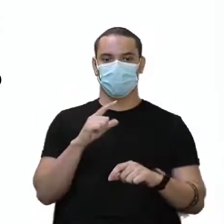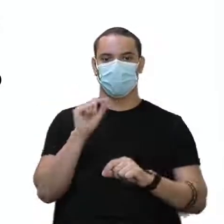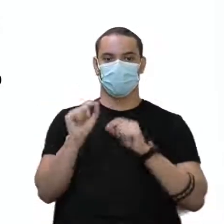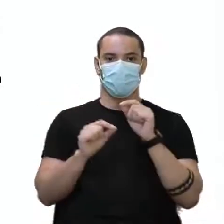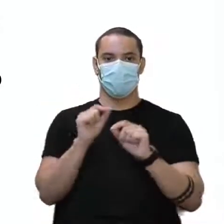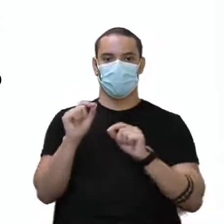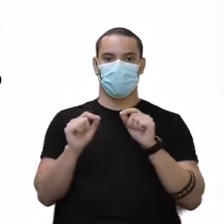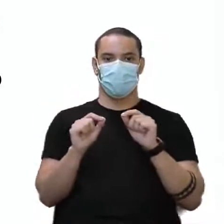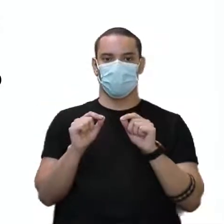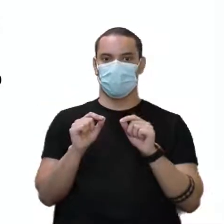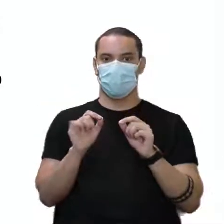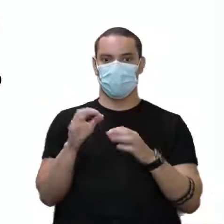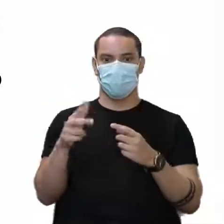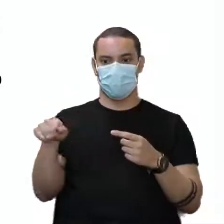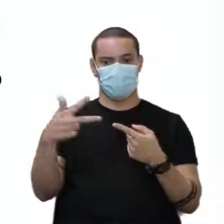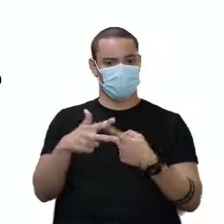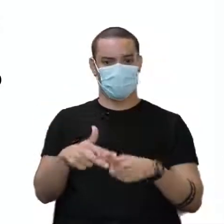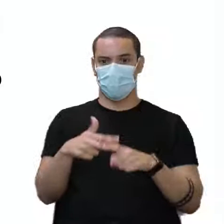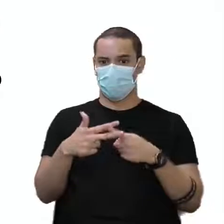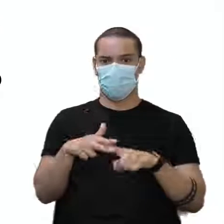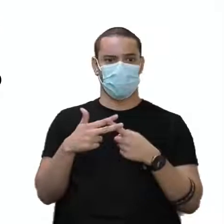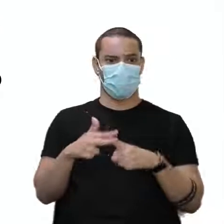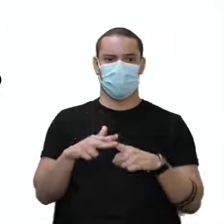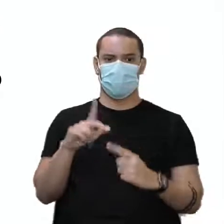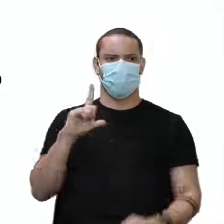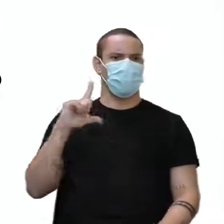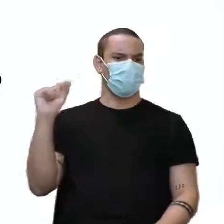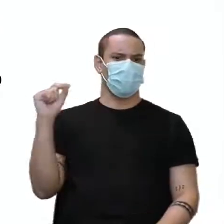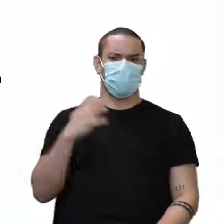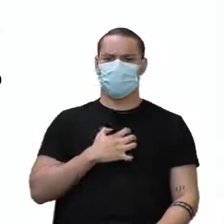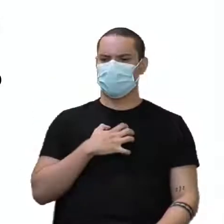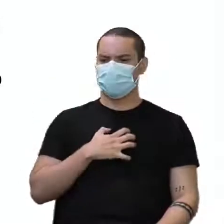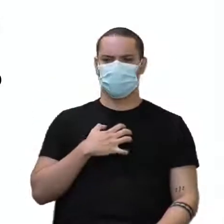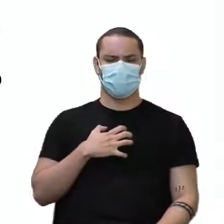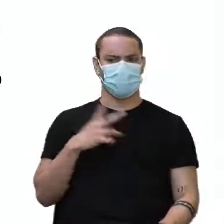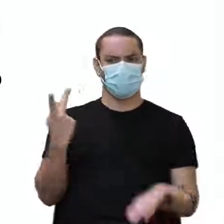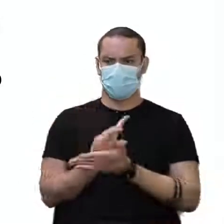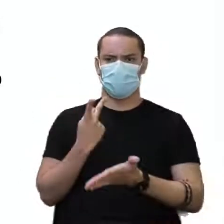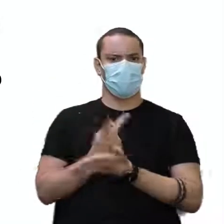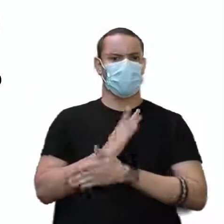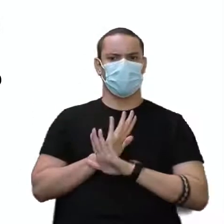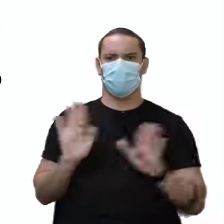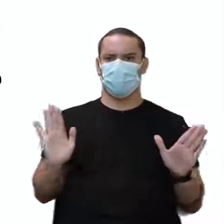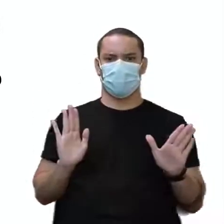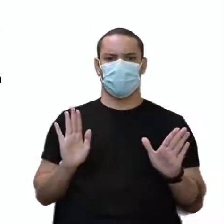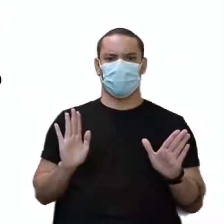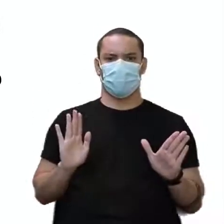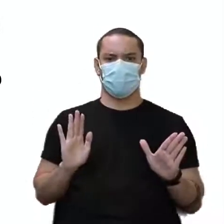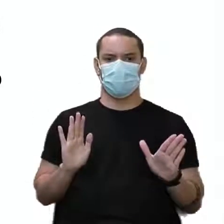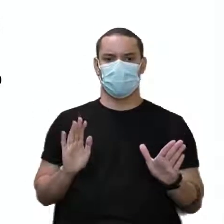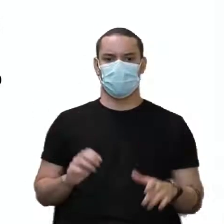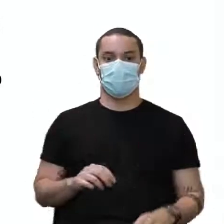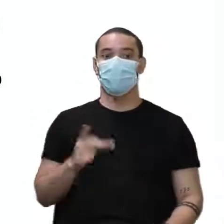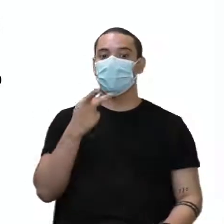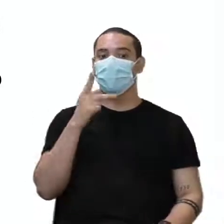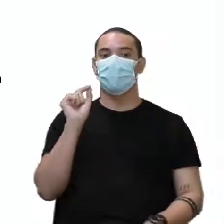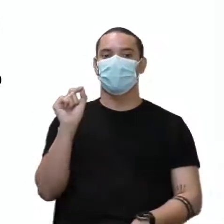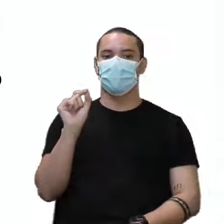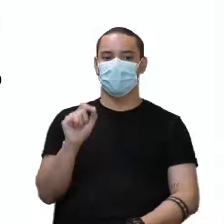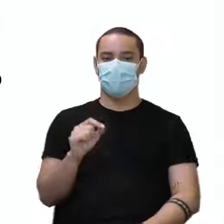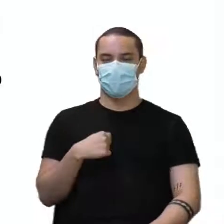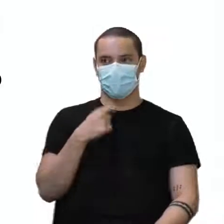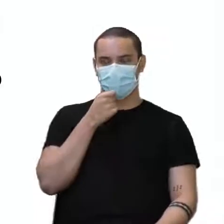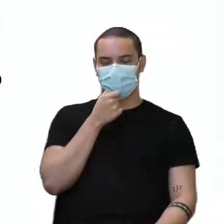isso precisa ser arrumado. Aí ela vai embora brava, né? Não, tá errado isso aí. Aí logo em seguida ela fala, olha só o jeito dela,